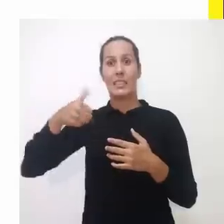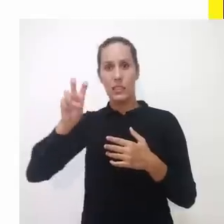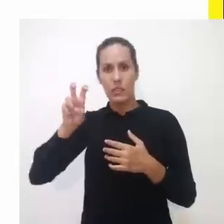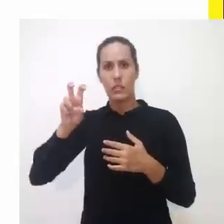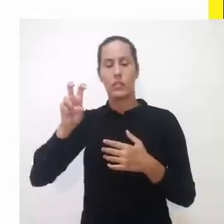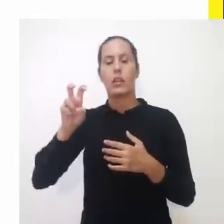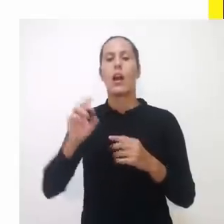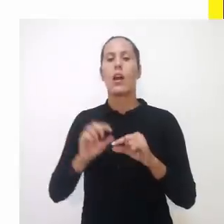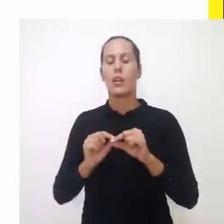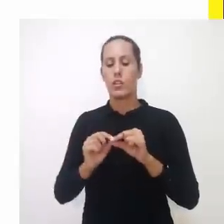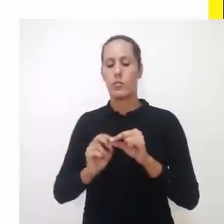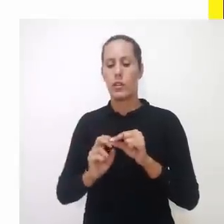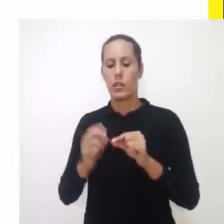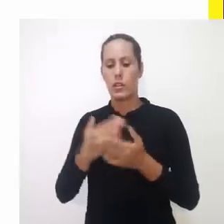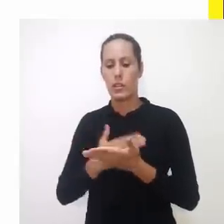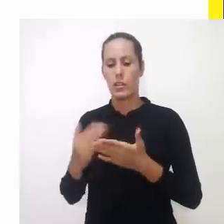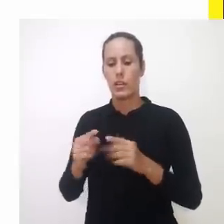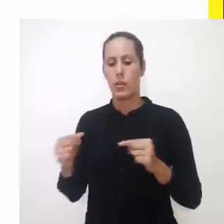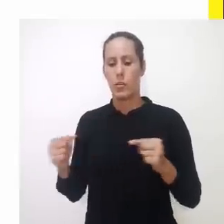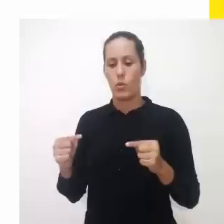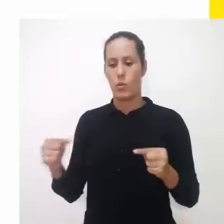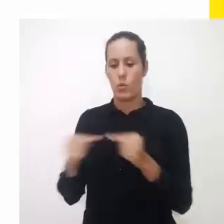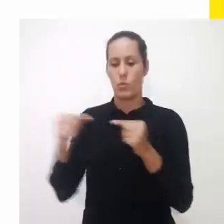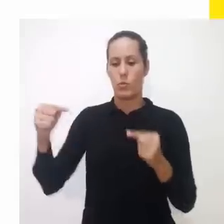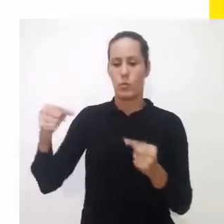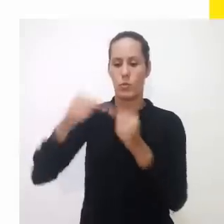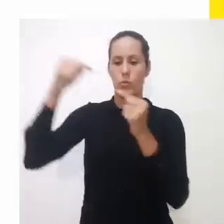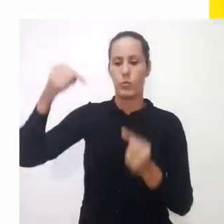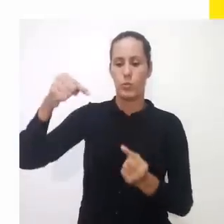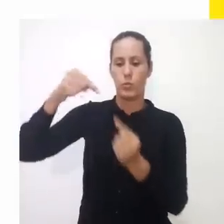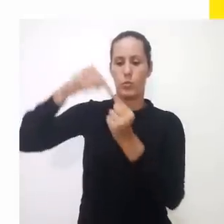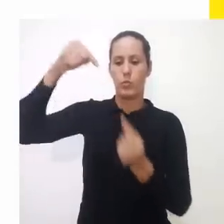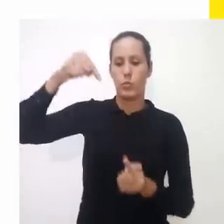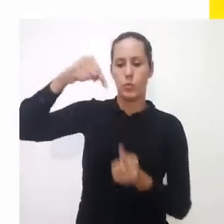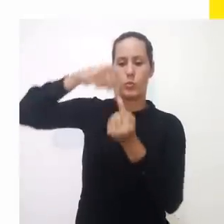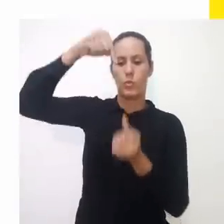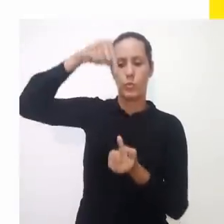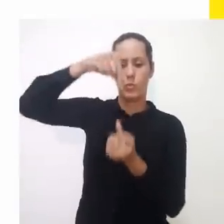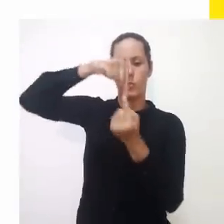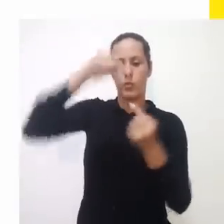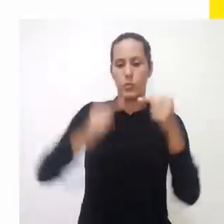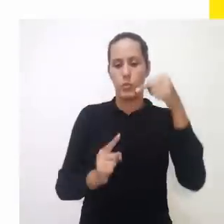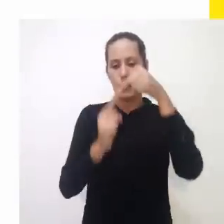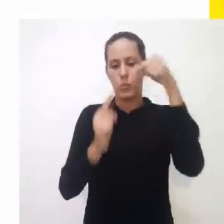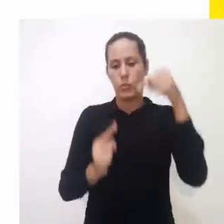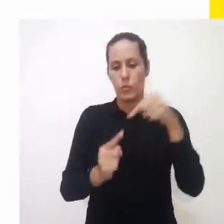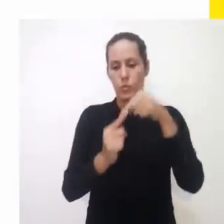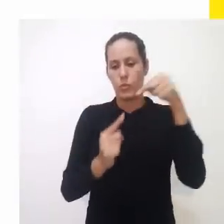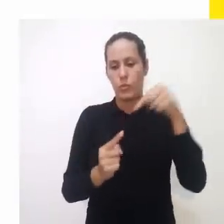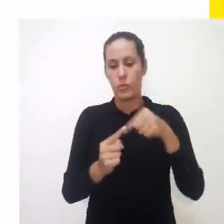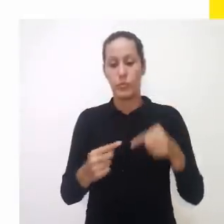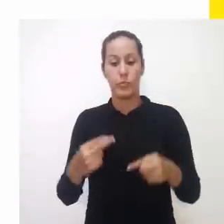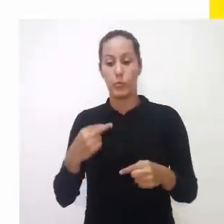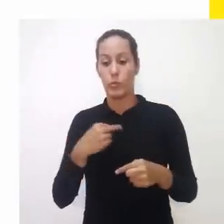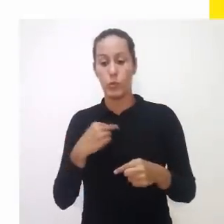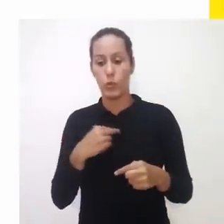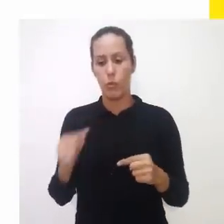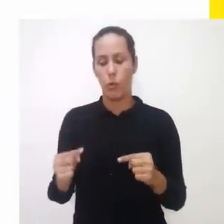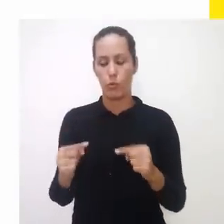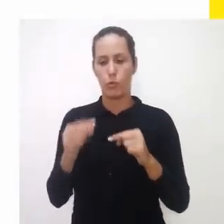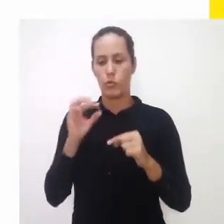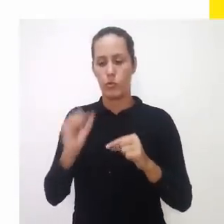ligar as suas diagonais, ó. Começando desse vértice, ó. 1, 2, ó. Eu não posso ligar para esse vértice que está do lado